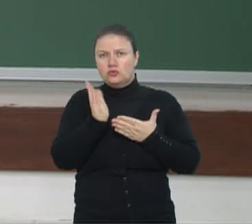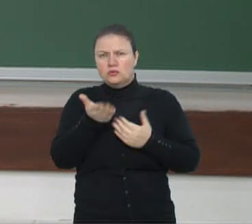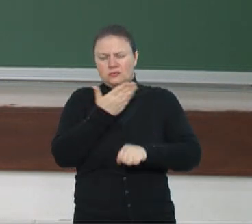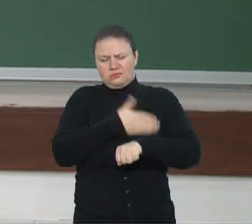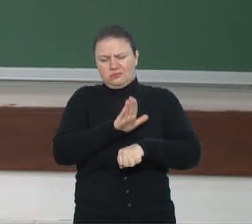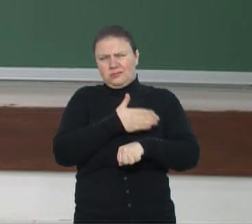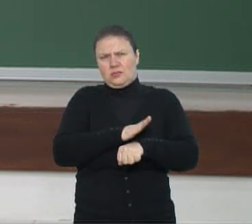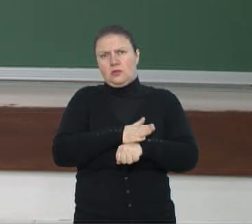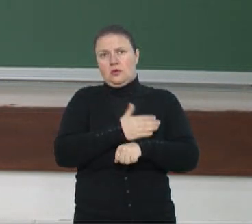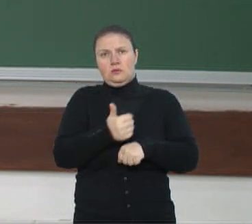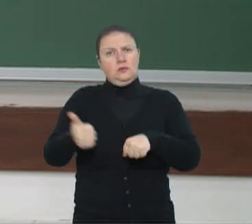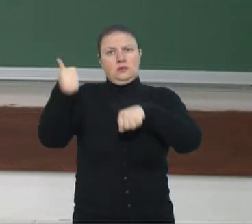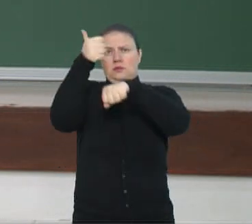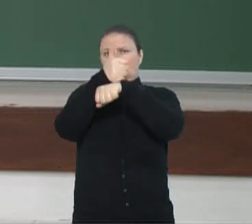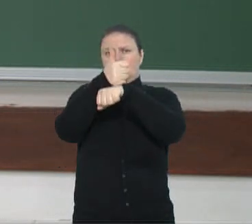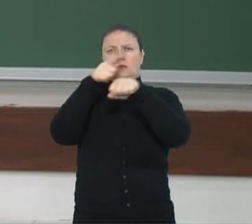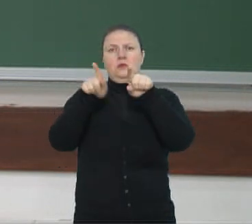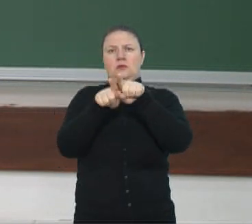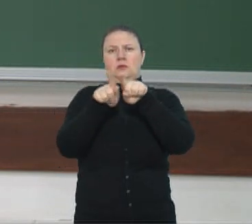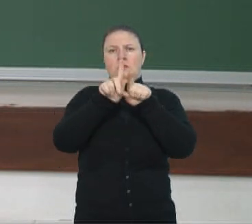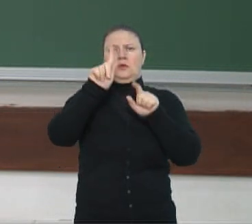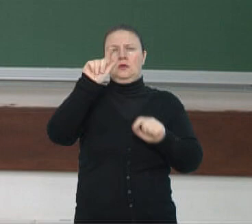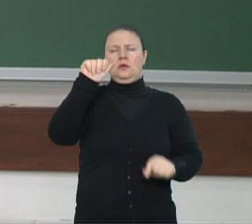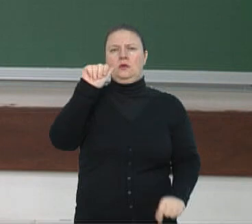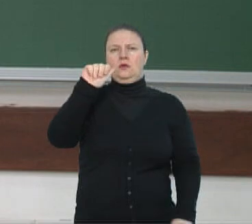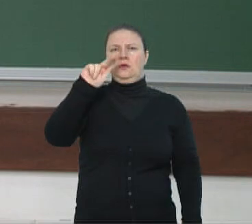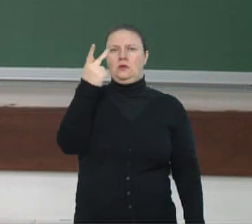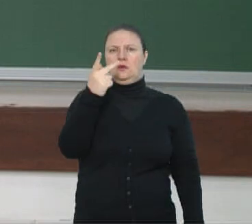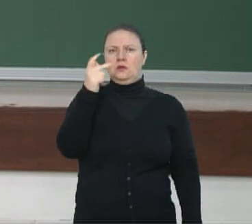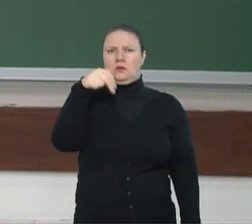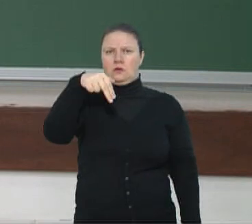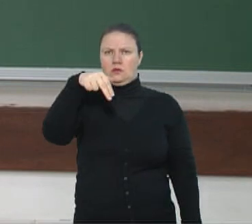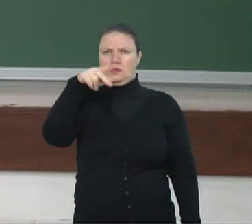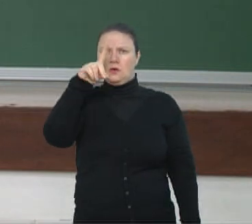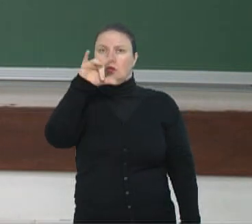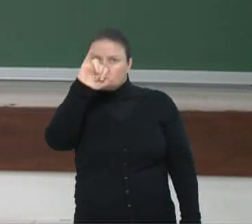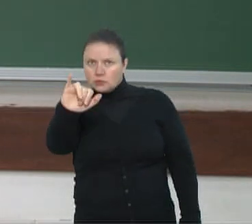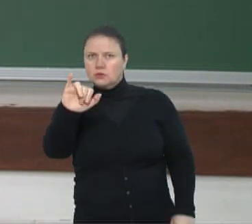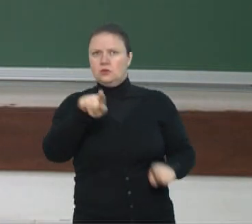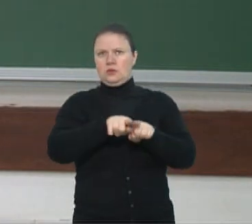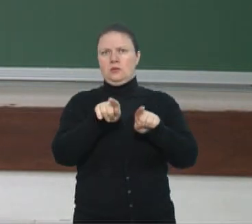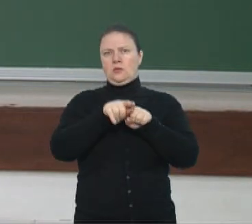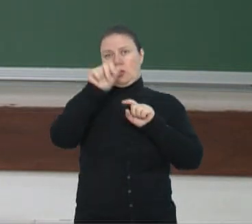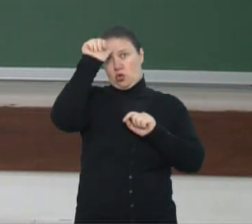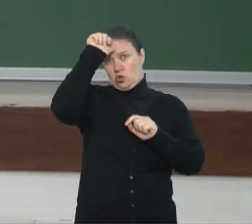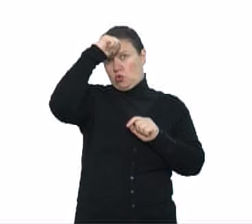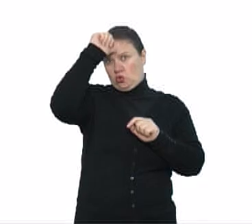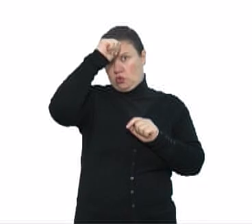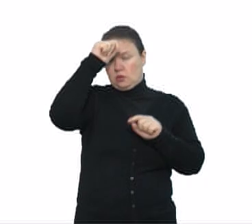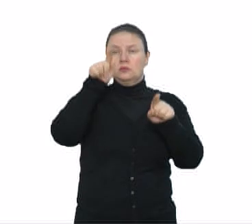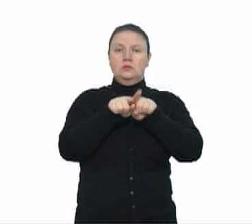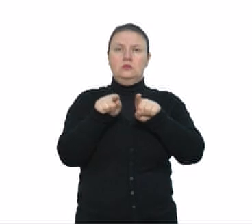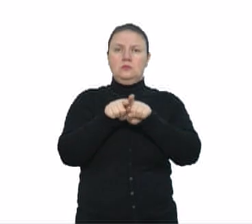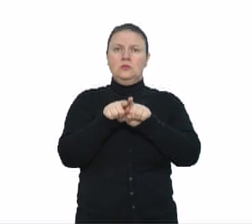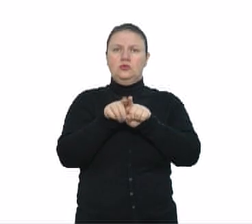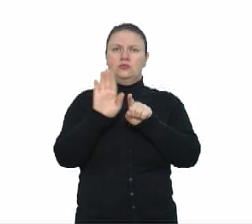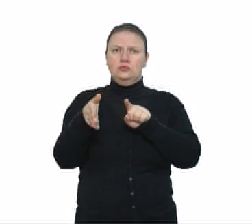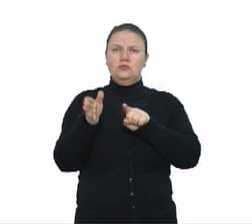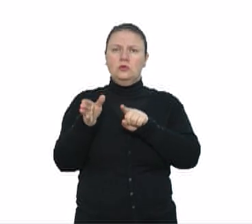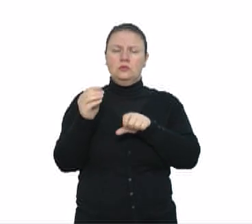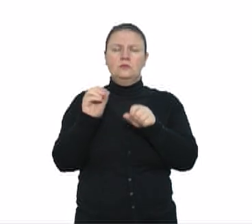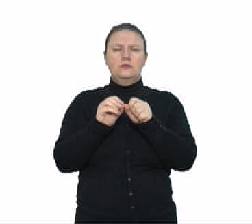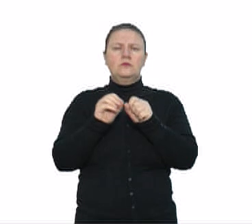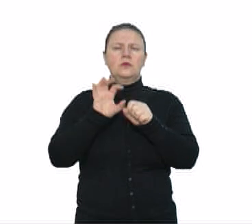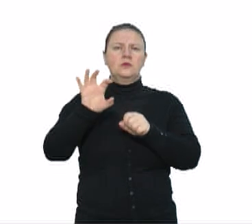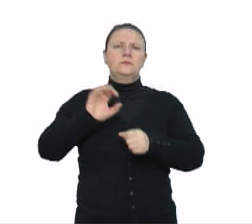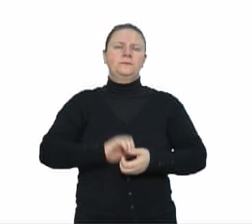vários grandes líderes do mundo, como Gandhi, que conseguiu a independência da Índia dessa forma. Em geral, eles demonstram um desejo de